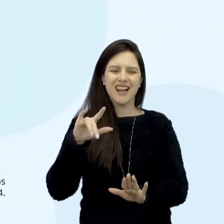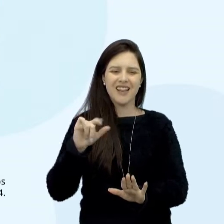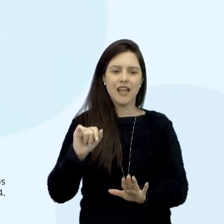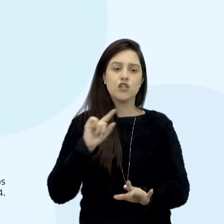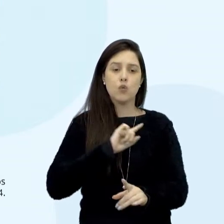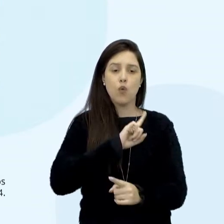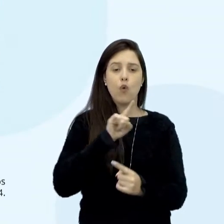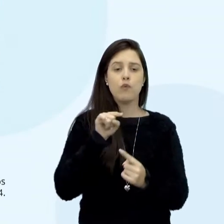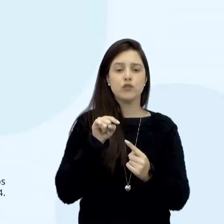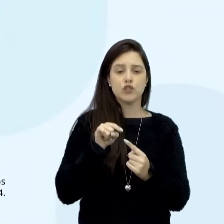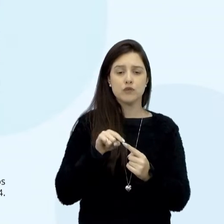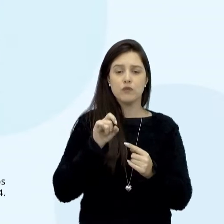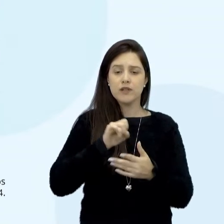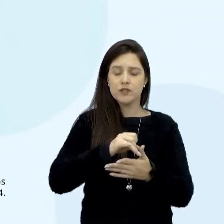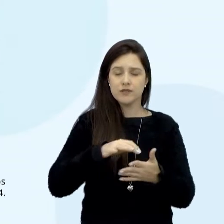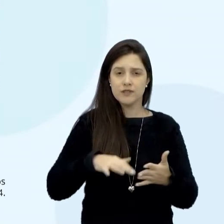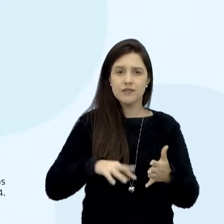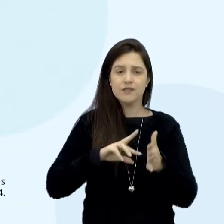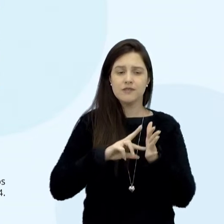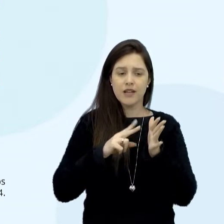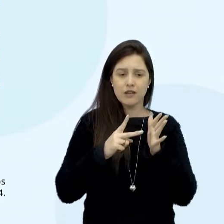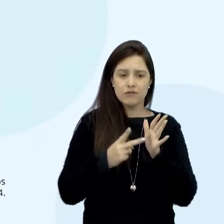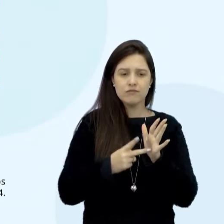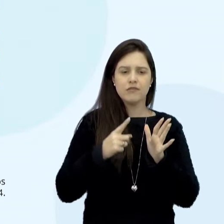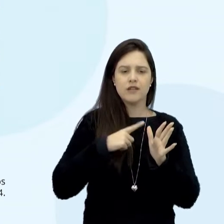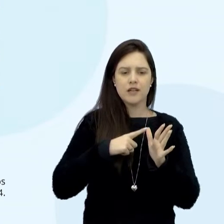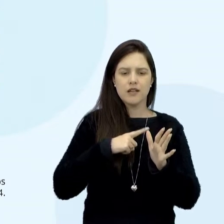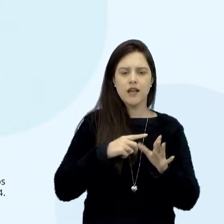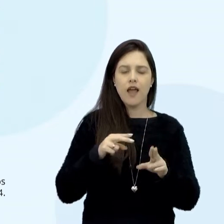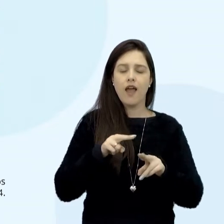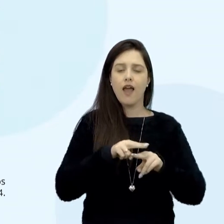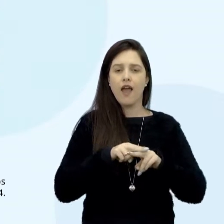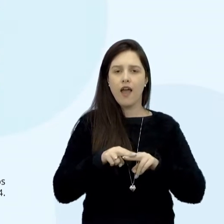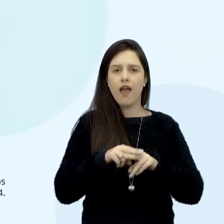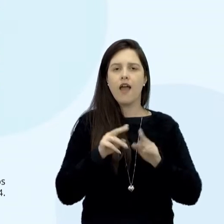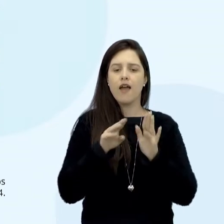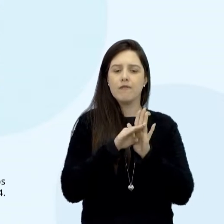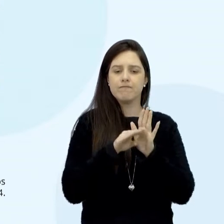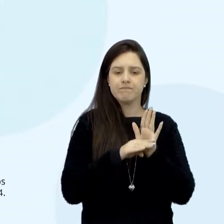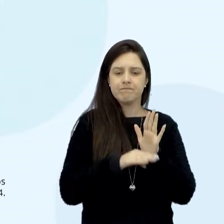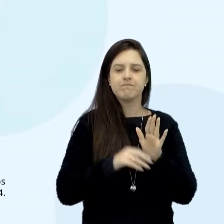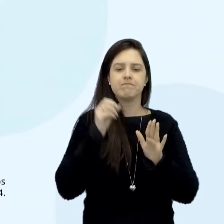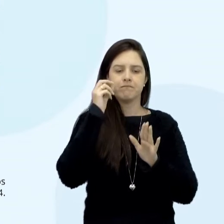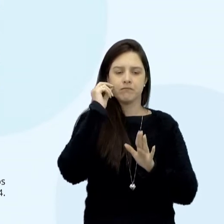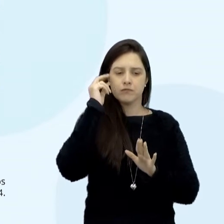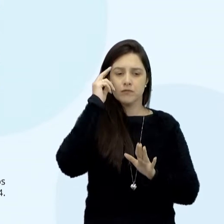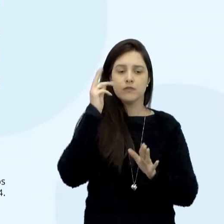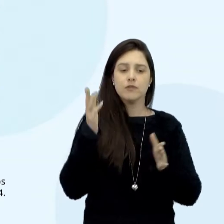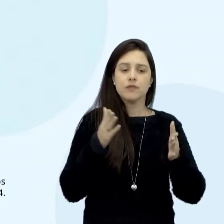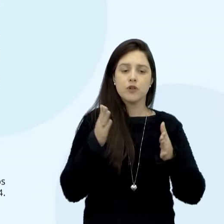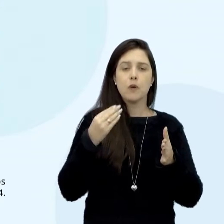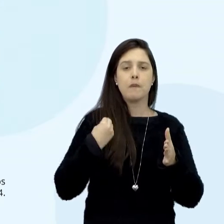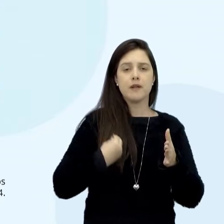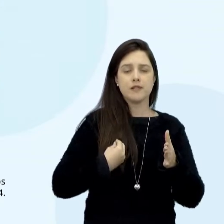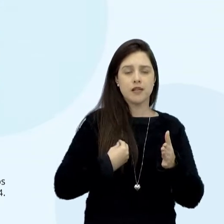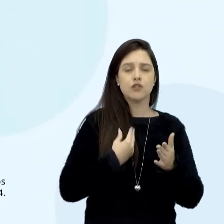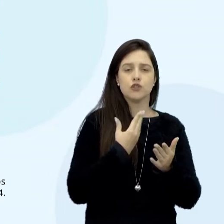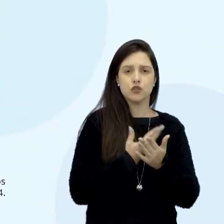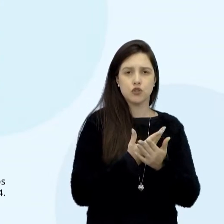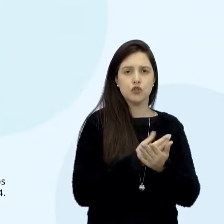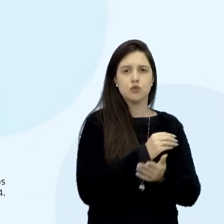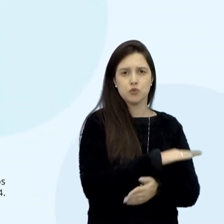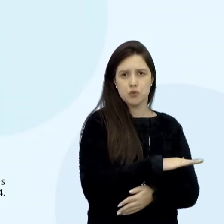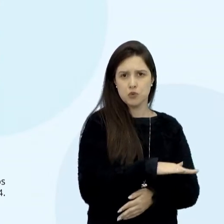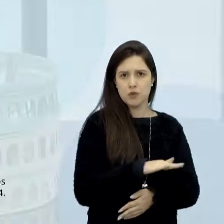Objetiva-se com essa atividade dar significado ou ressignificar patrimônios culturais para o tempo presente do